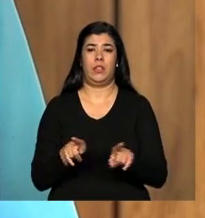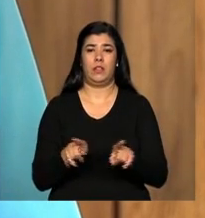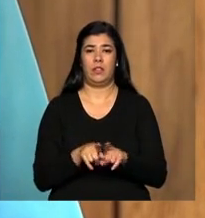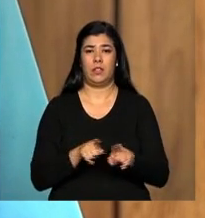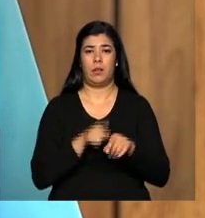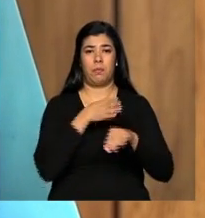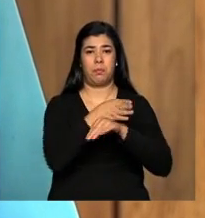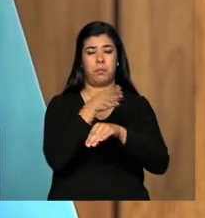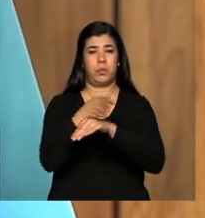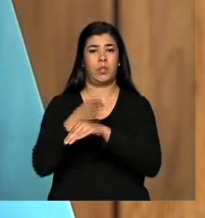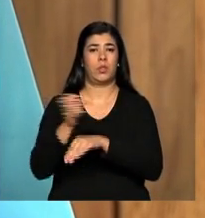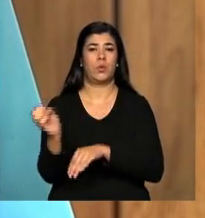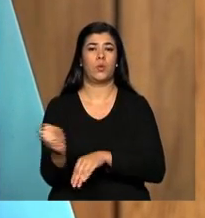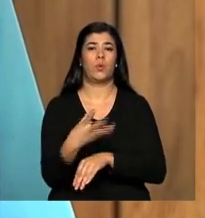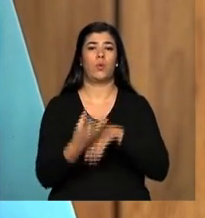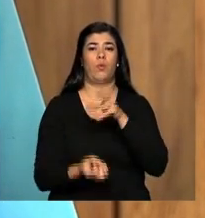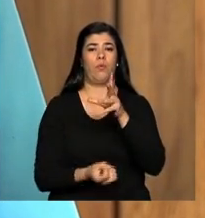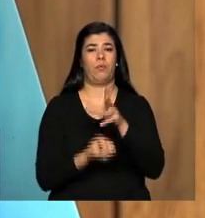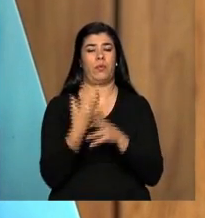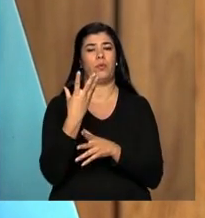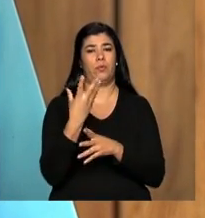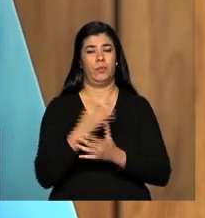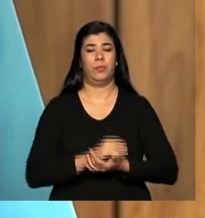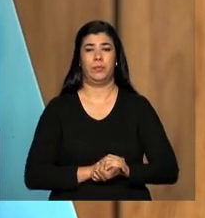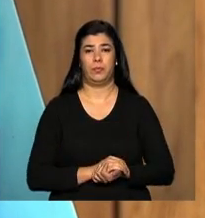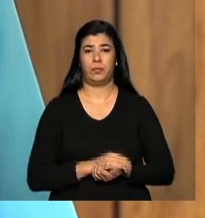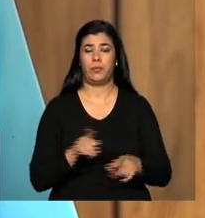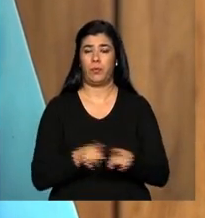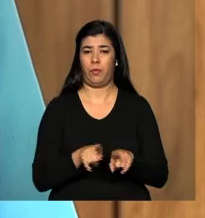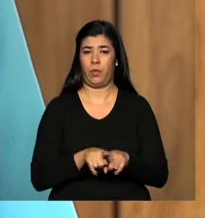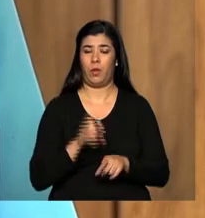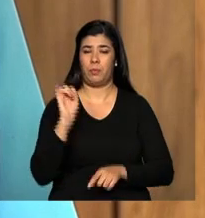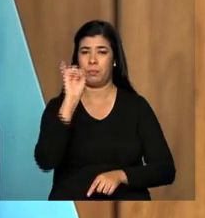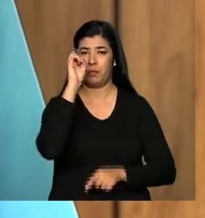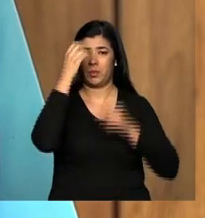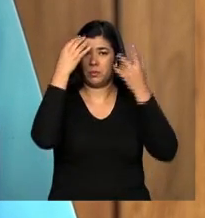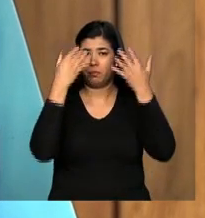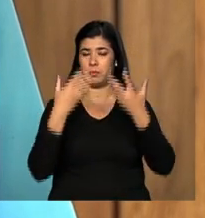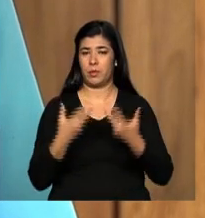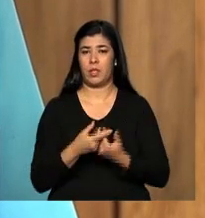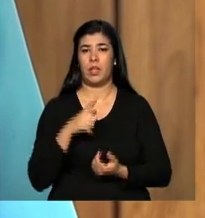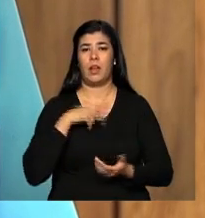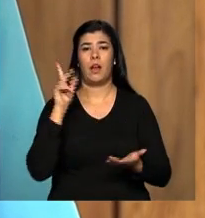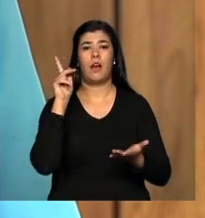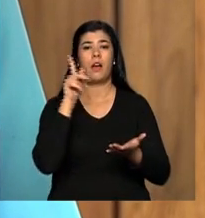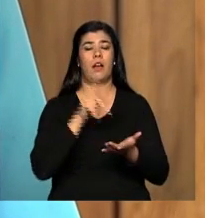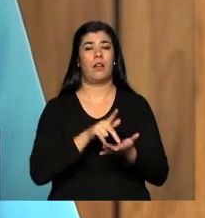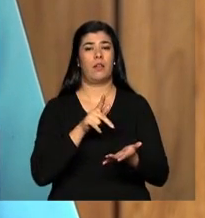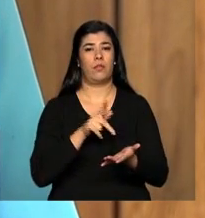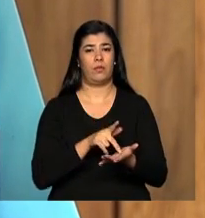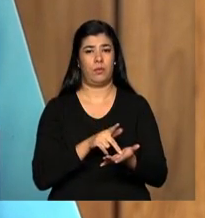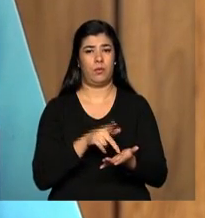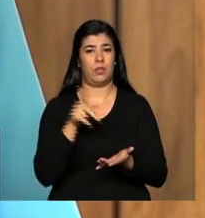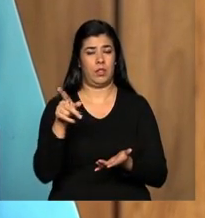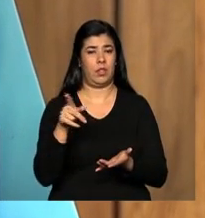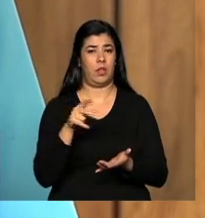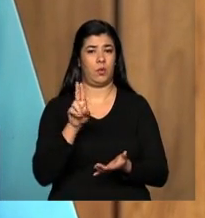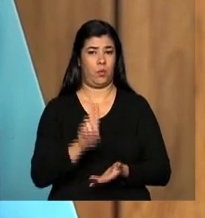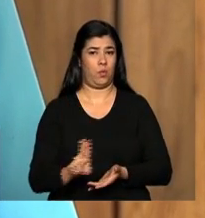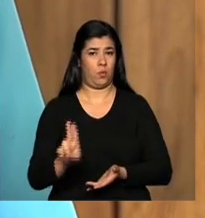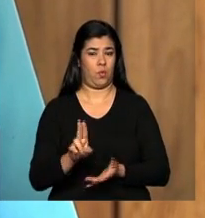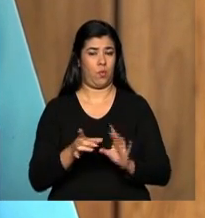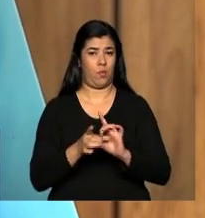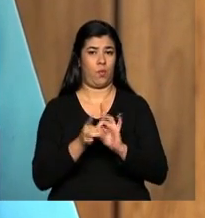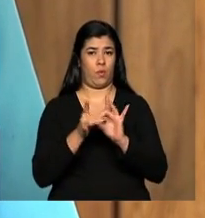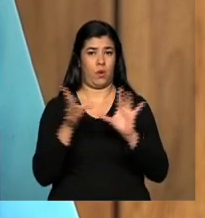mercados para novos produtos. Quero destacar aqui a recente autorização uruguaia que